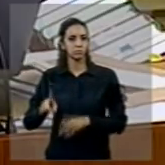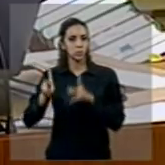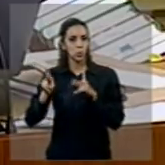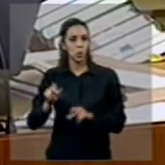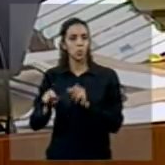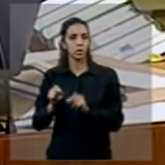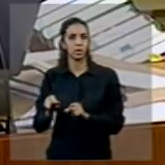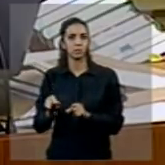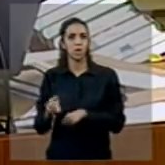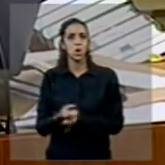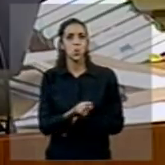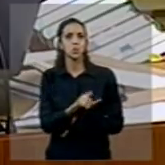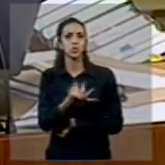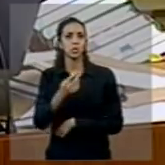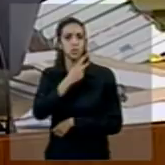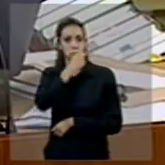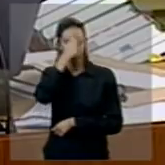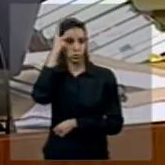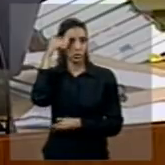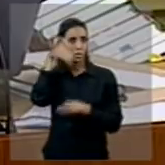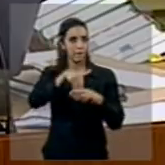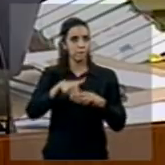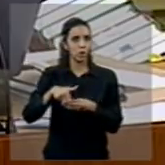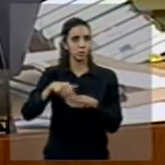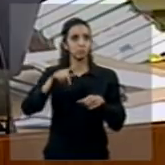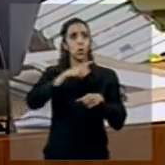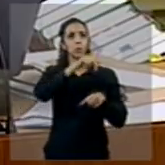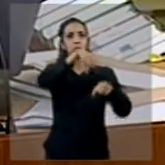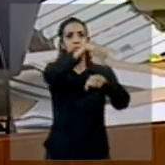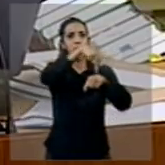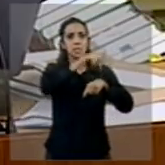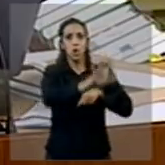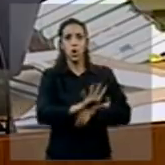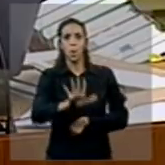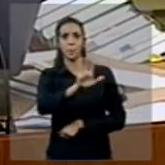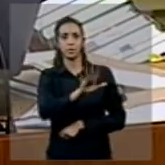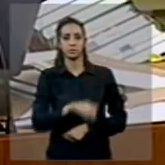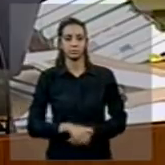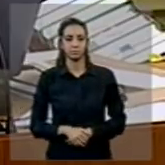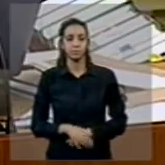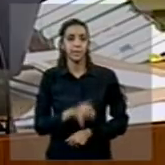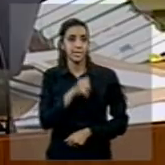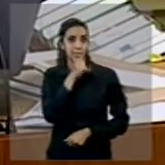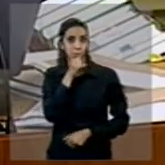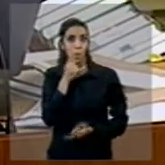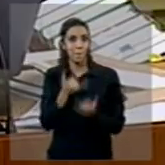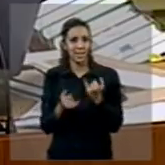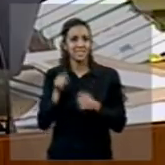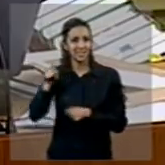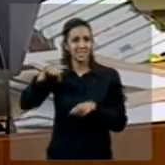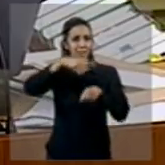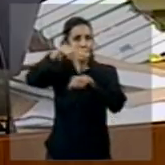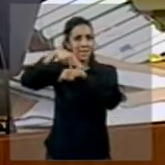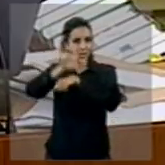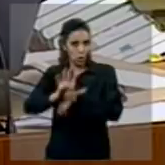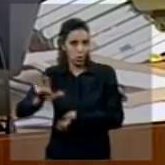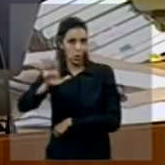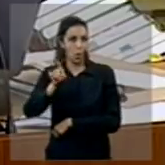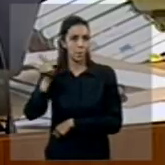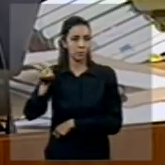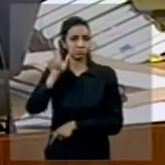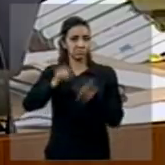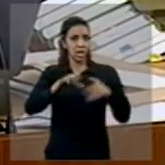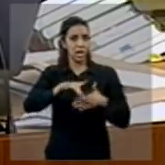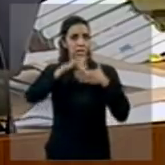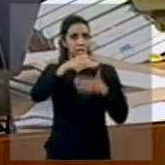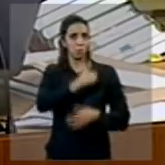integralidade dos cidadãos votantes em diversos países europeus. É como se nessas nações as autoridades públicas